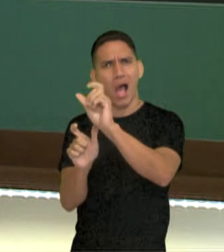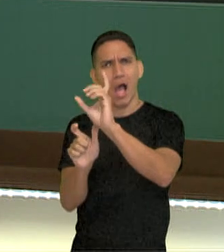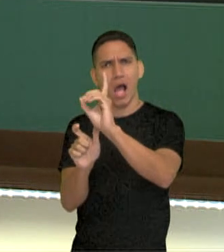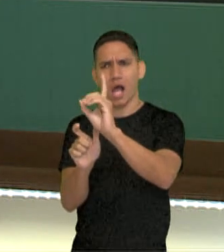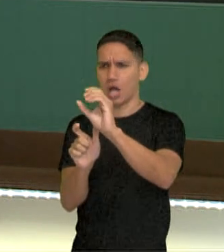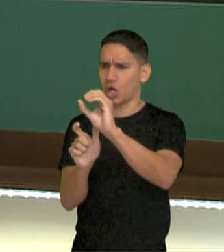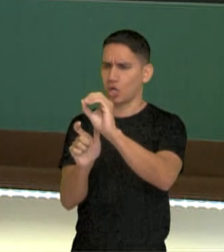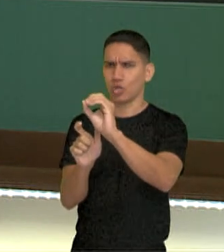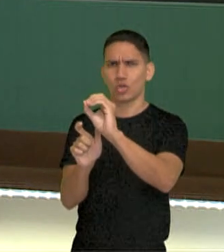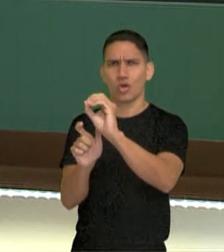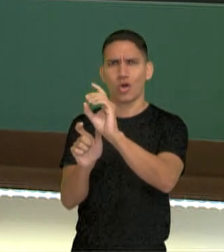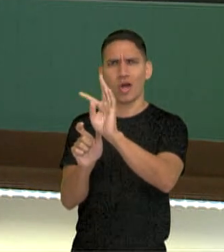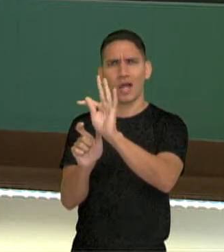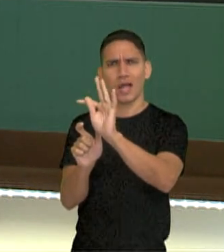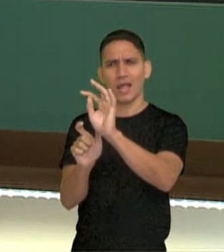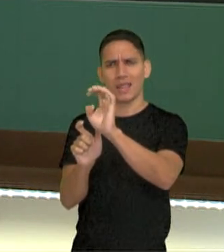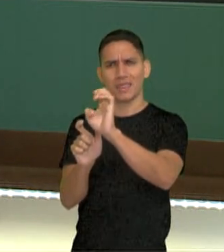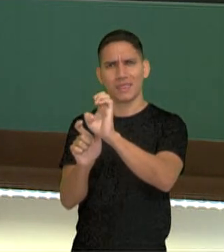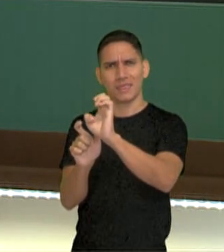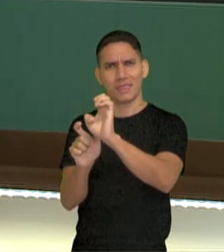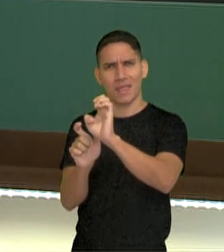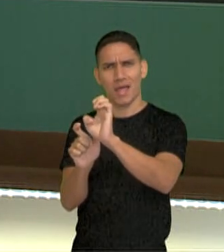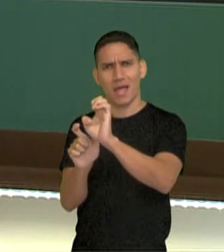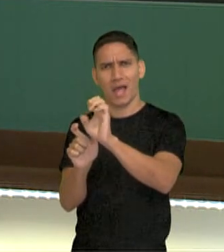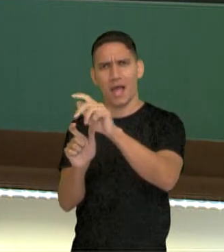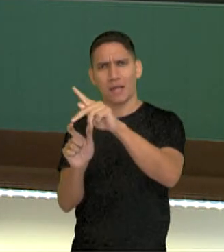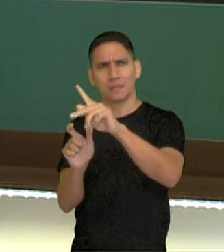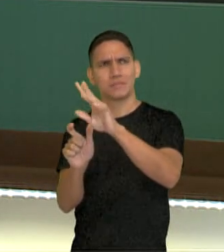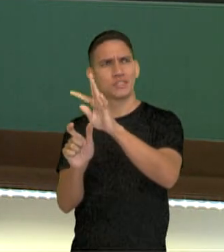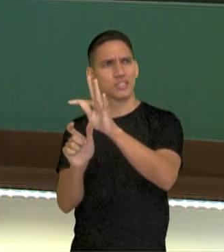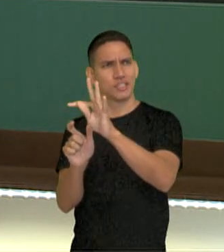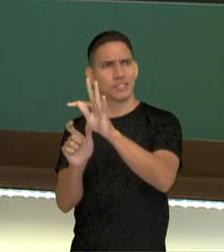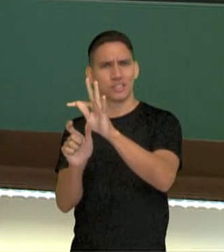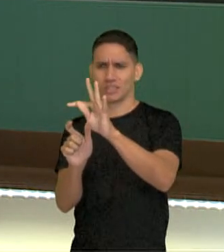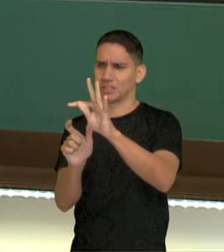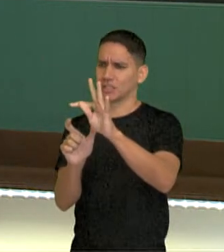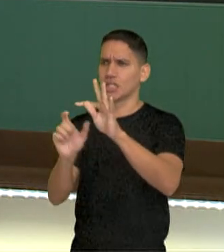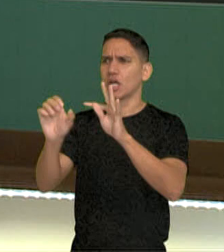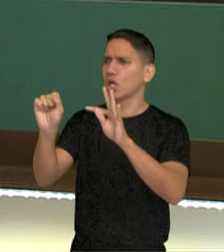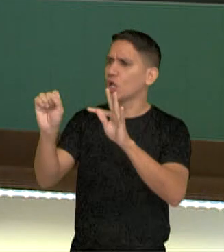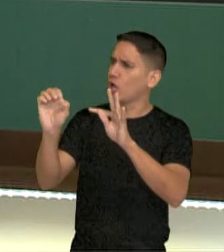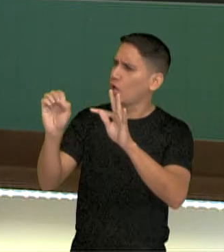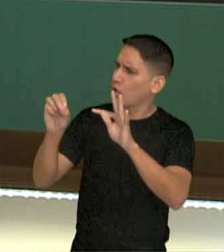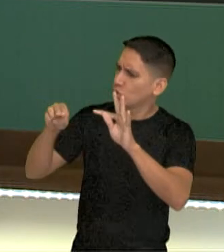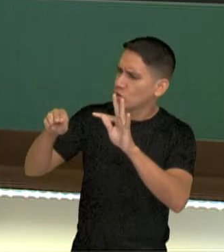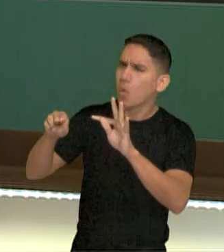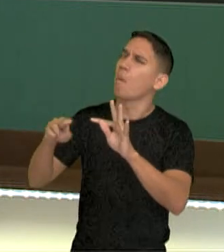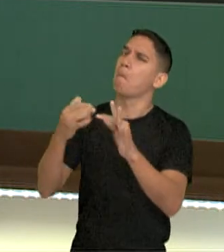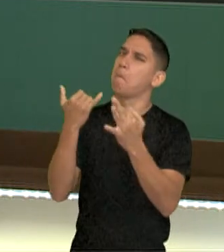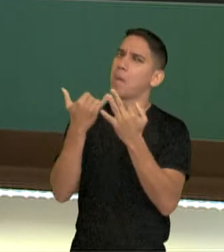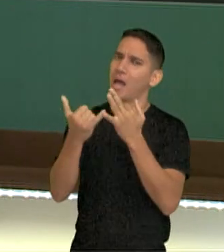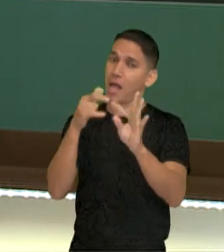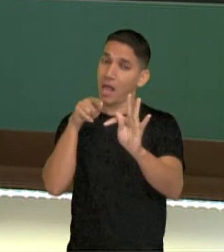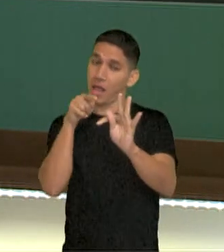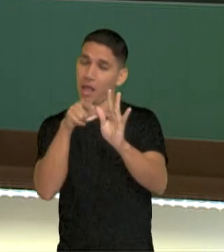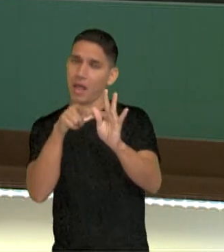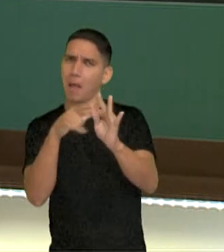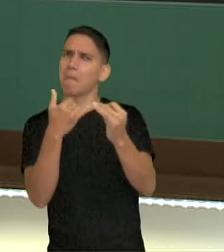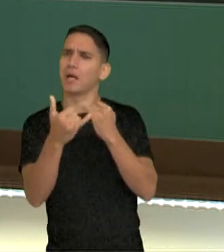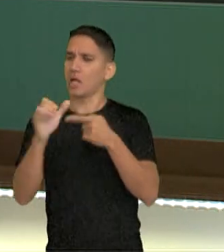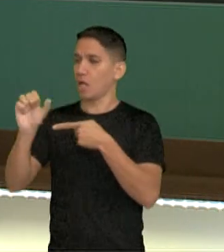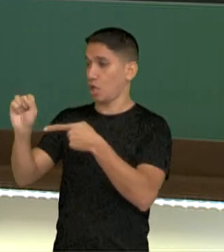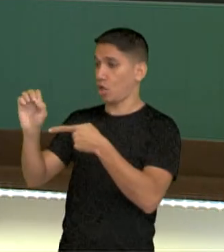son? Pensa, uma palavrinha bem parecida com uma palavra do português. Son